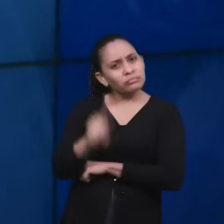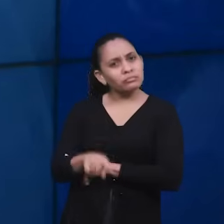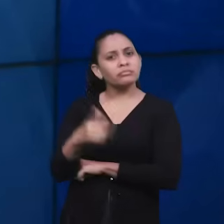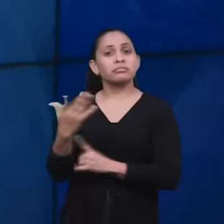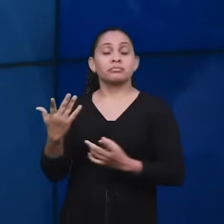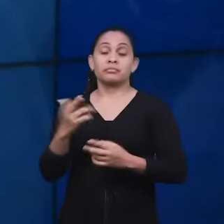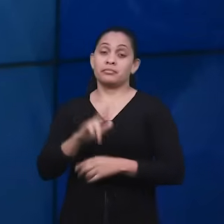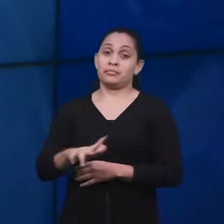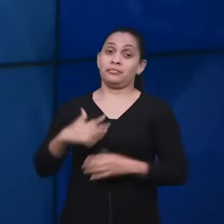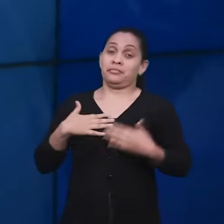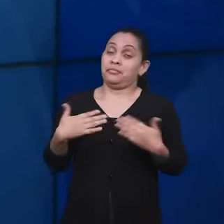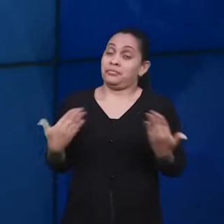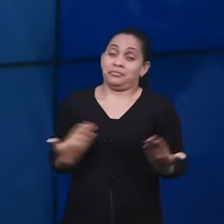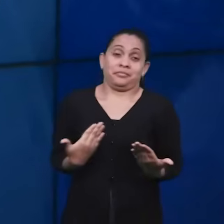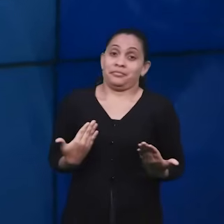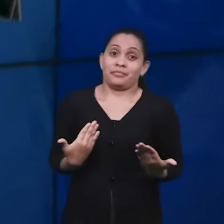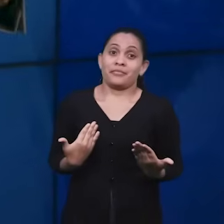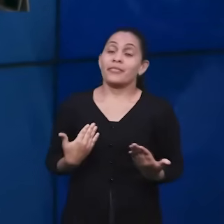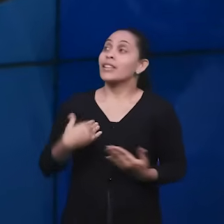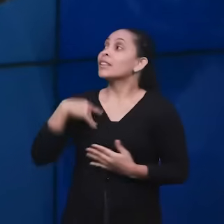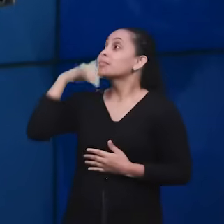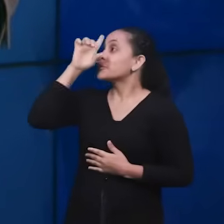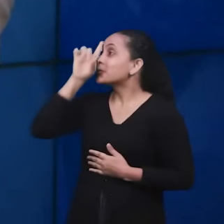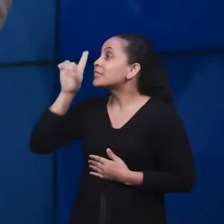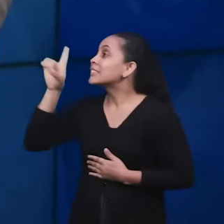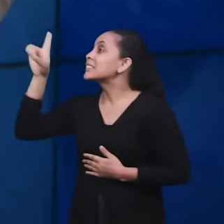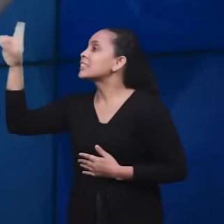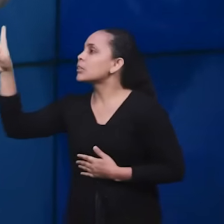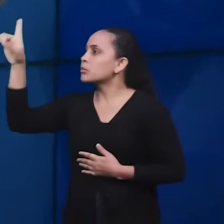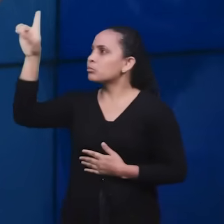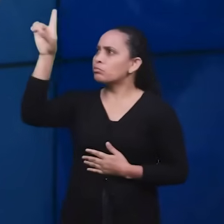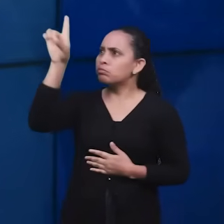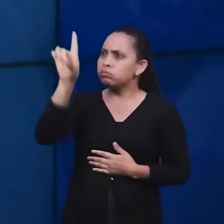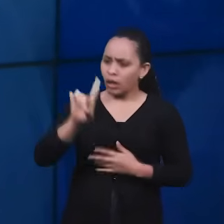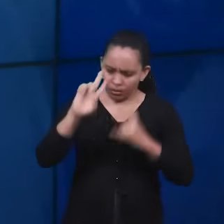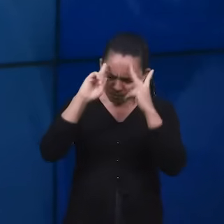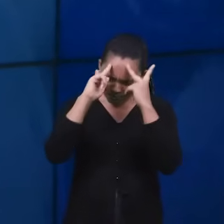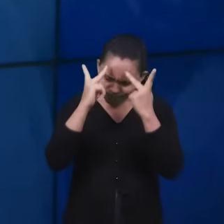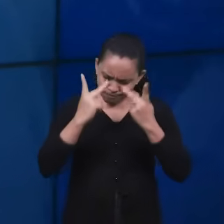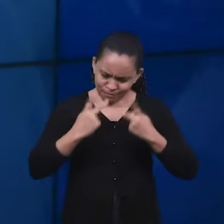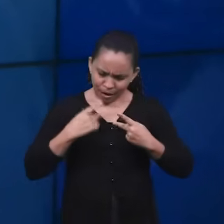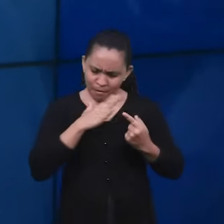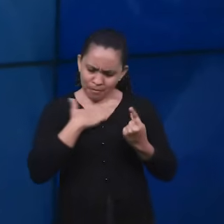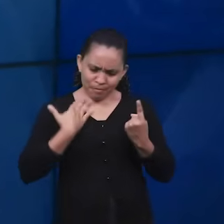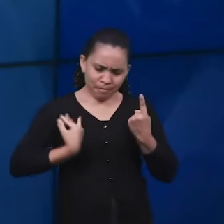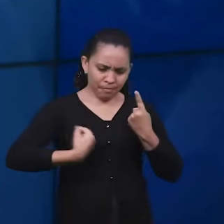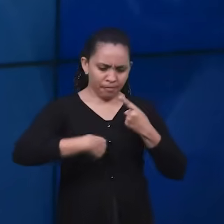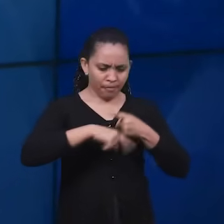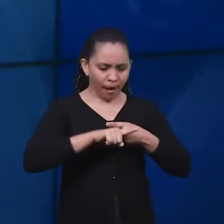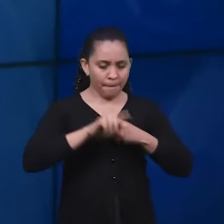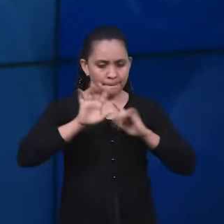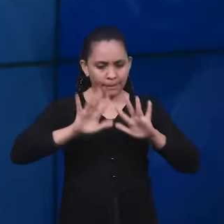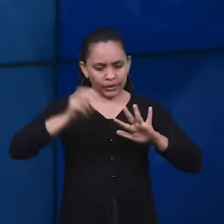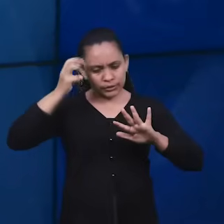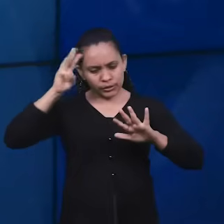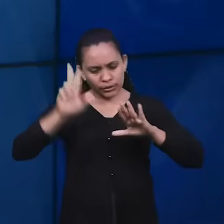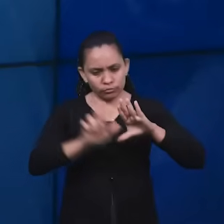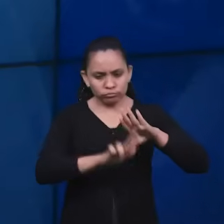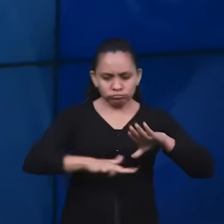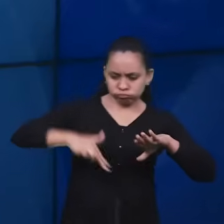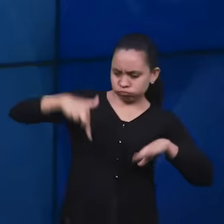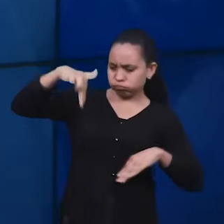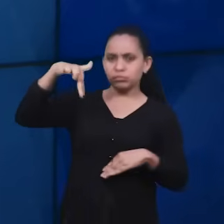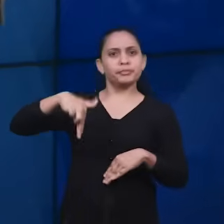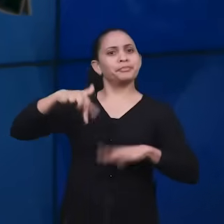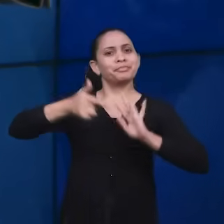não é mais. É o Deus que se fez homem, mas que ressuscitou e tragou a morte. Então ele está